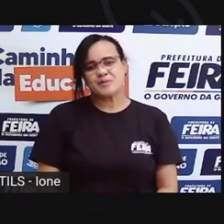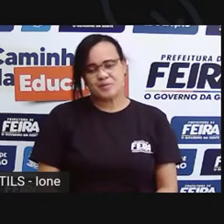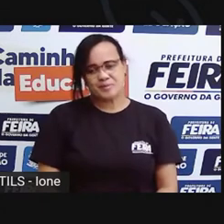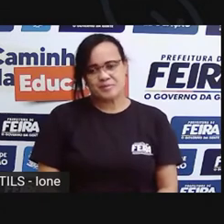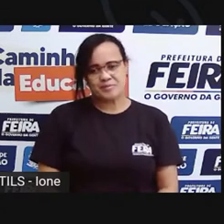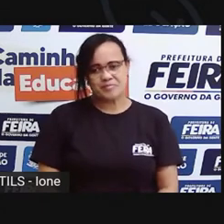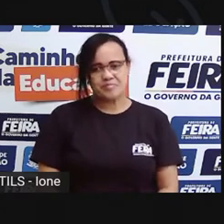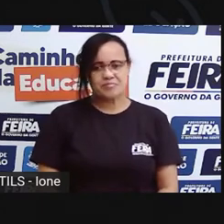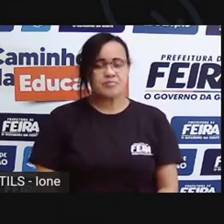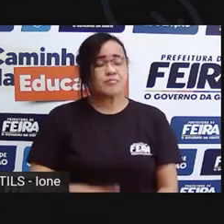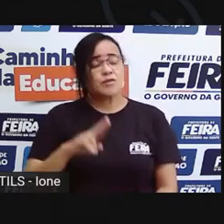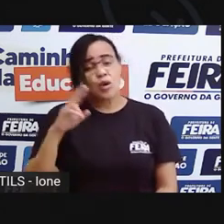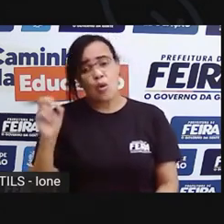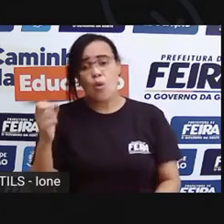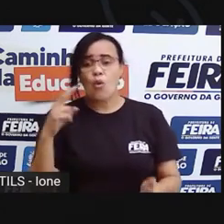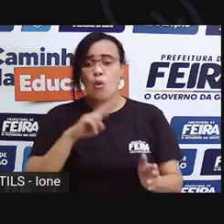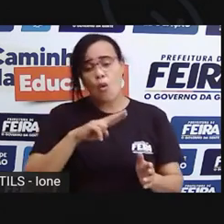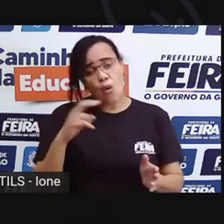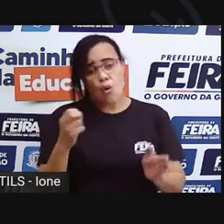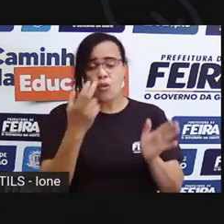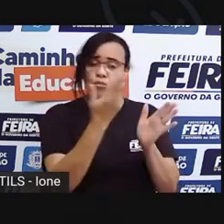uma imagem? Vou pensar aqui. Vou fazer